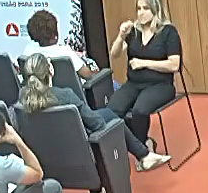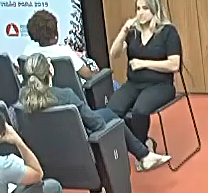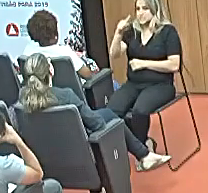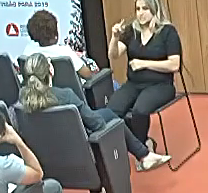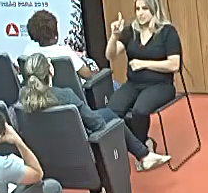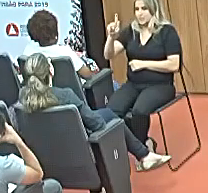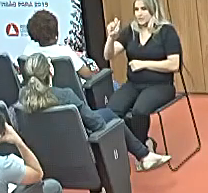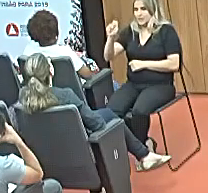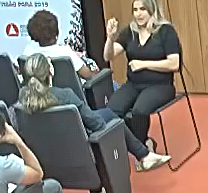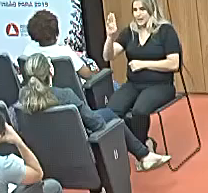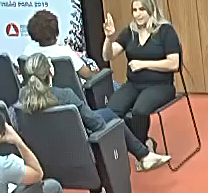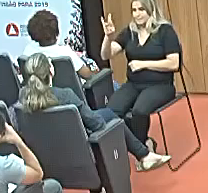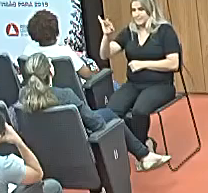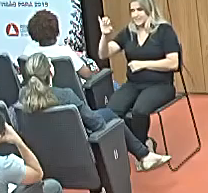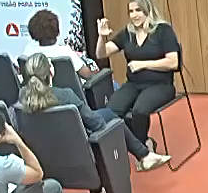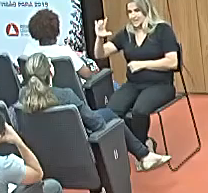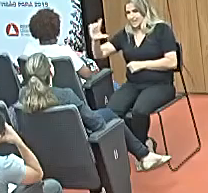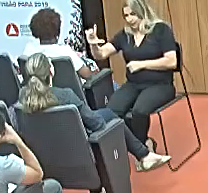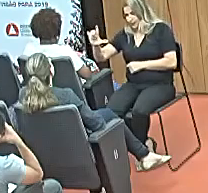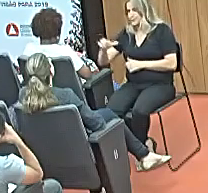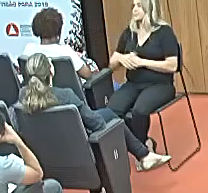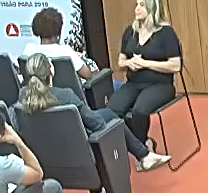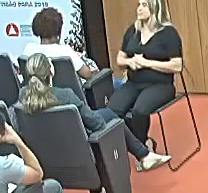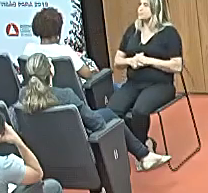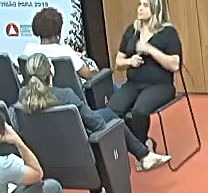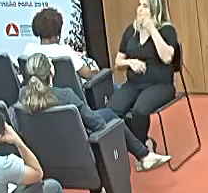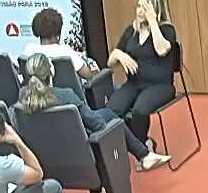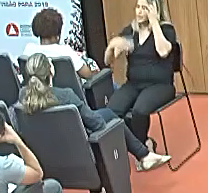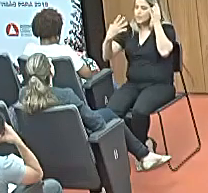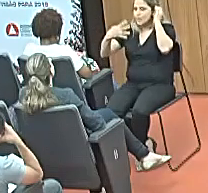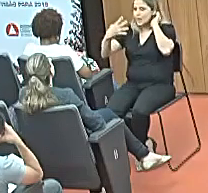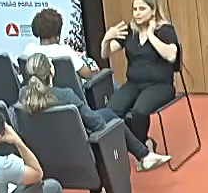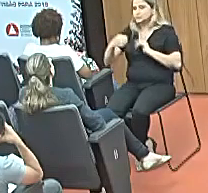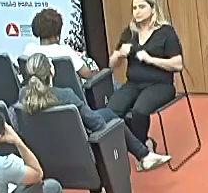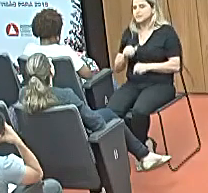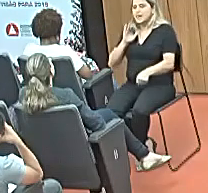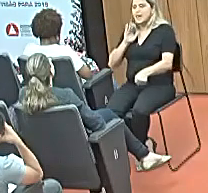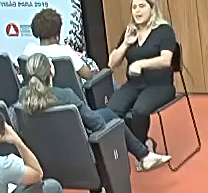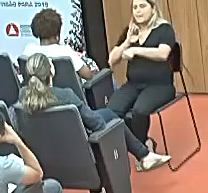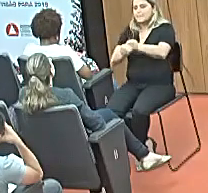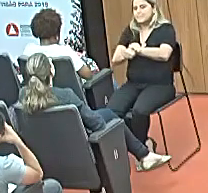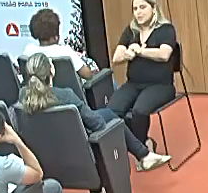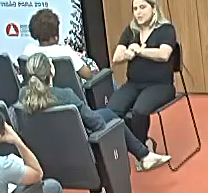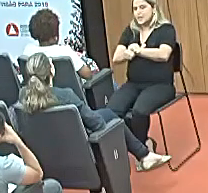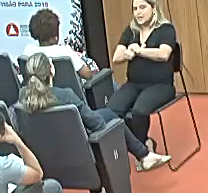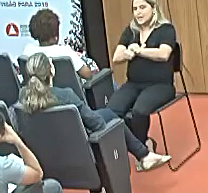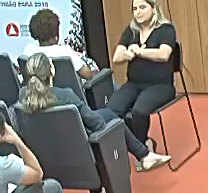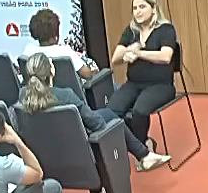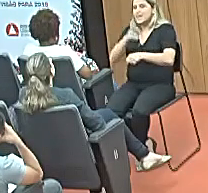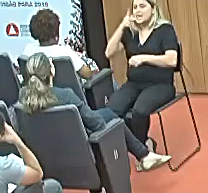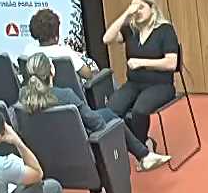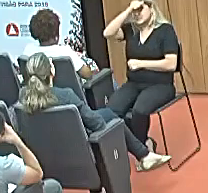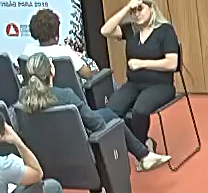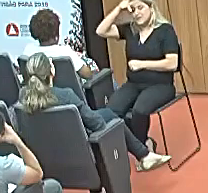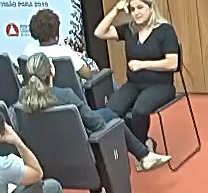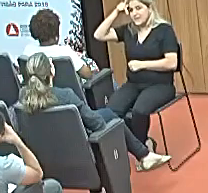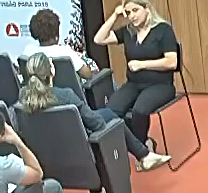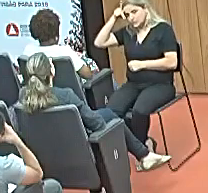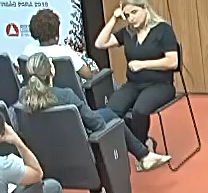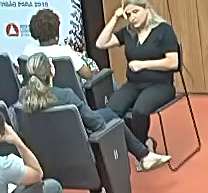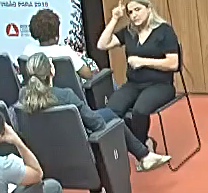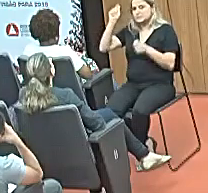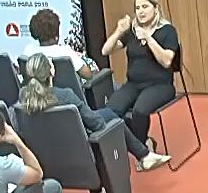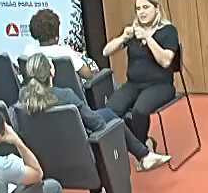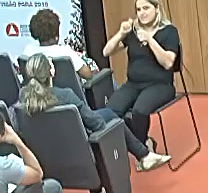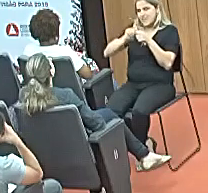grande em quarto apoiar tecnicamente as prefeituras na elaboração